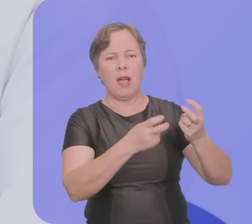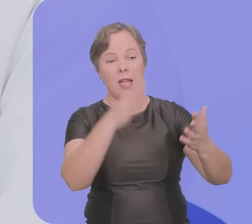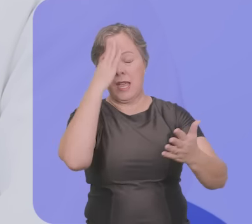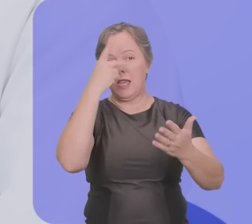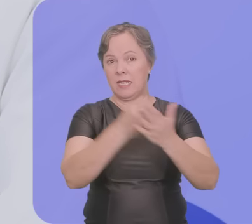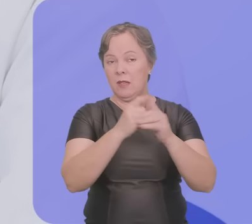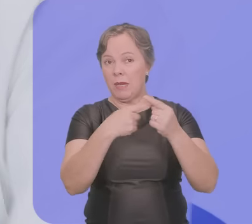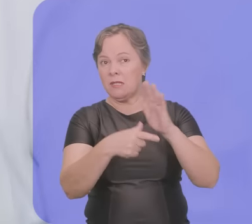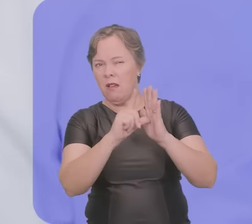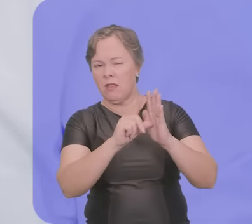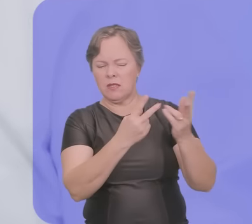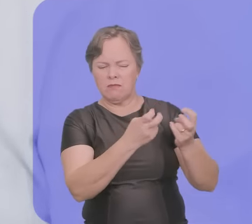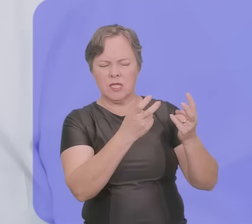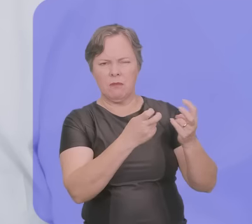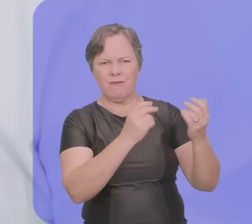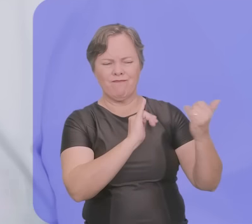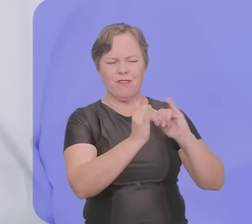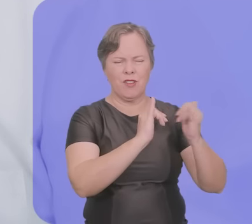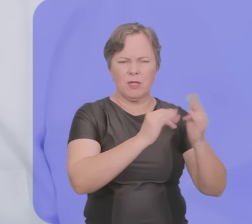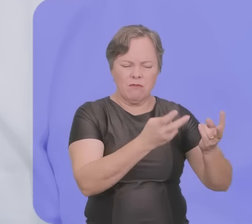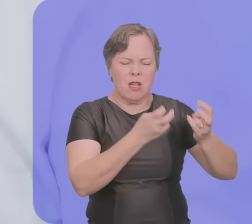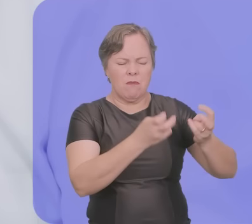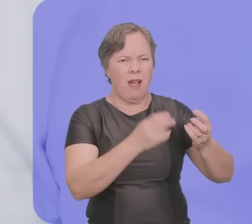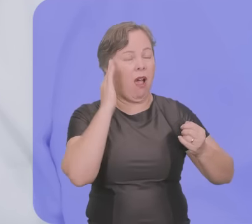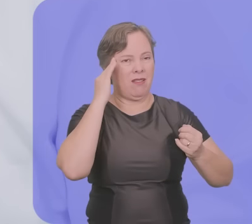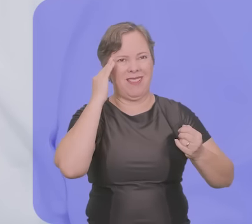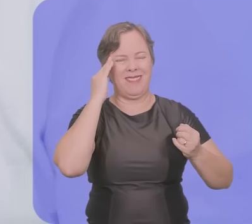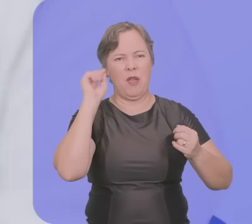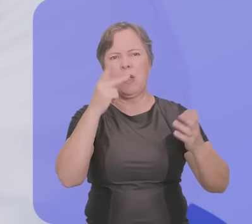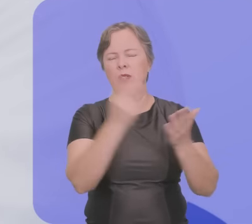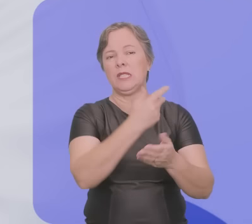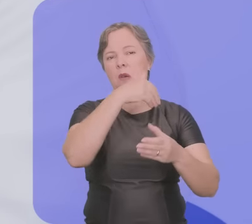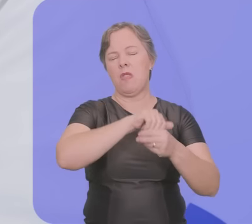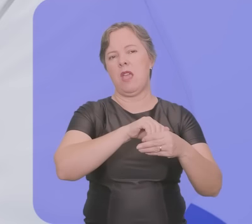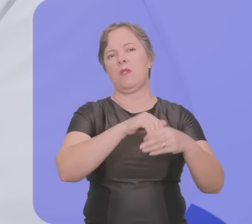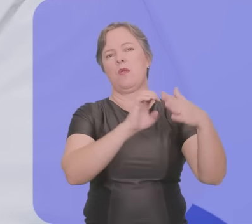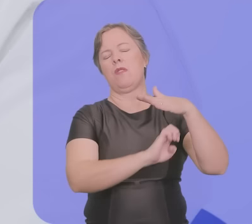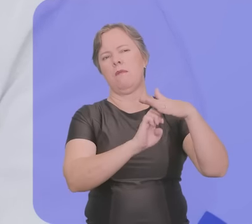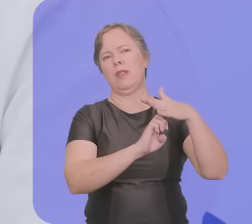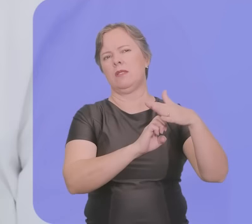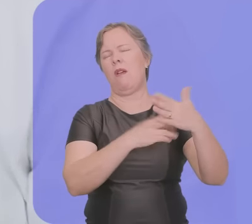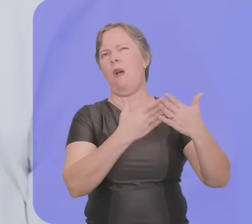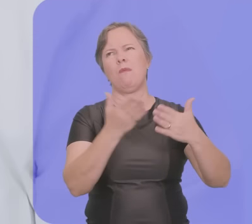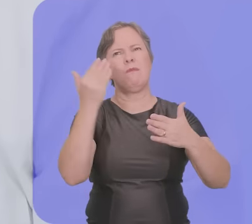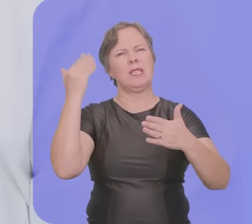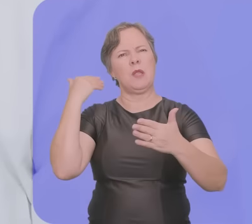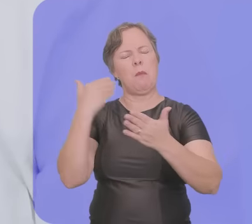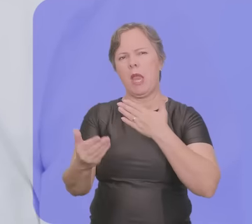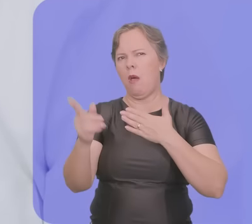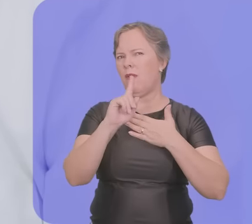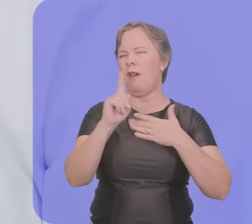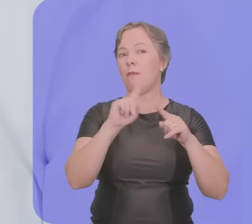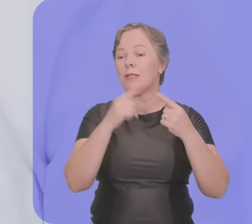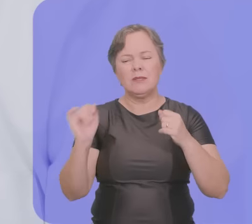de dados, e que os dados que aconteceram na organização, eles se perderam no passado, não, eles são tesouros que estão